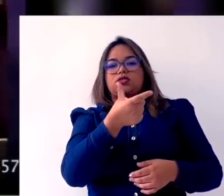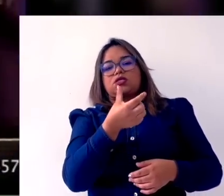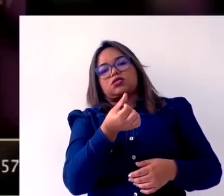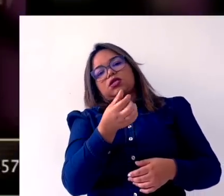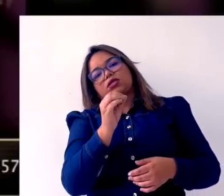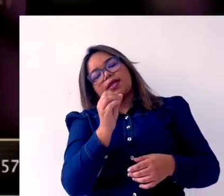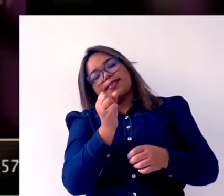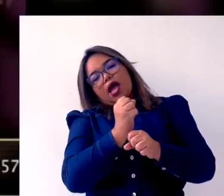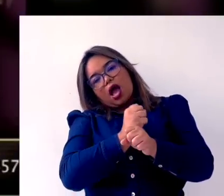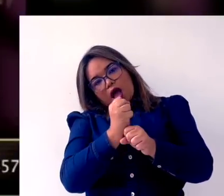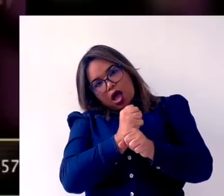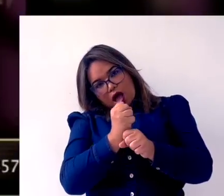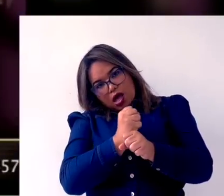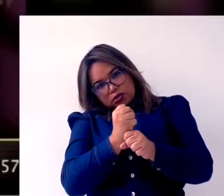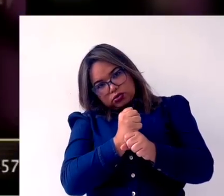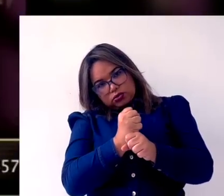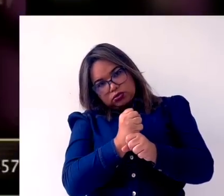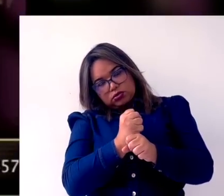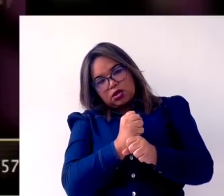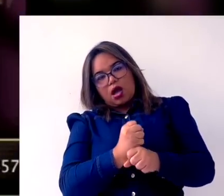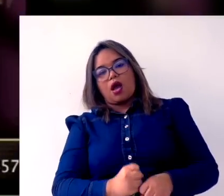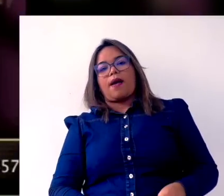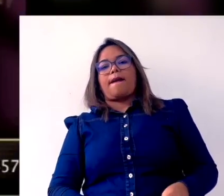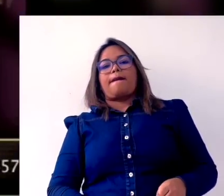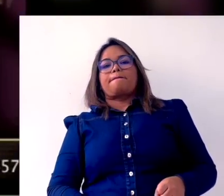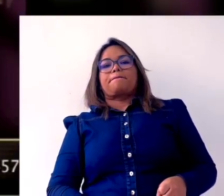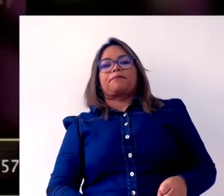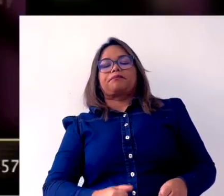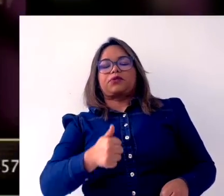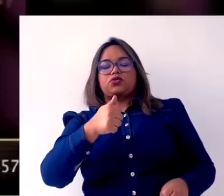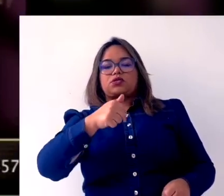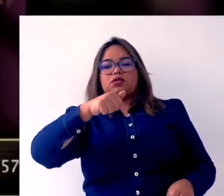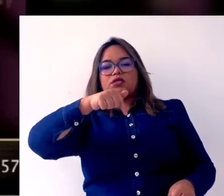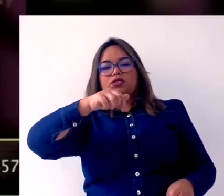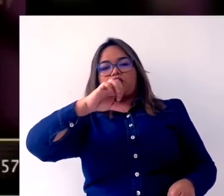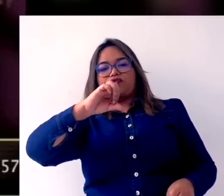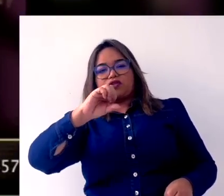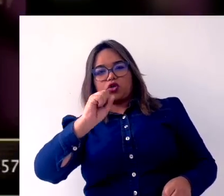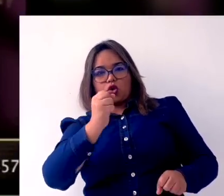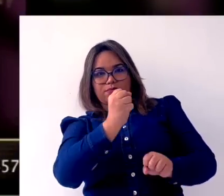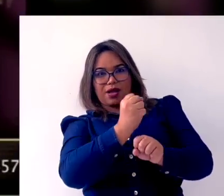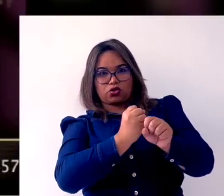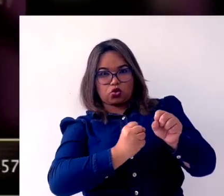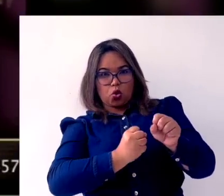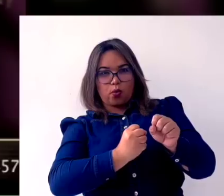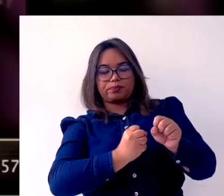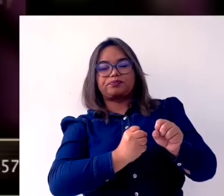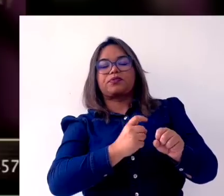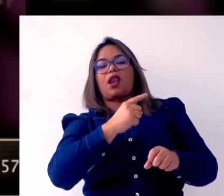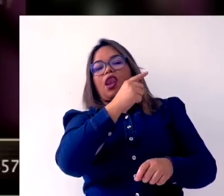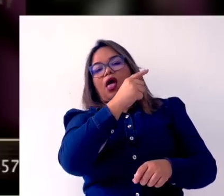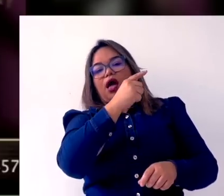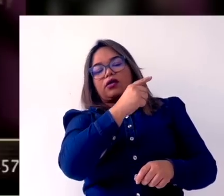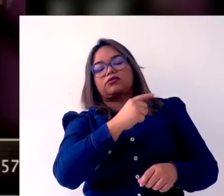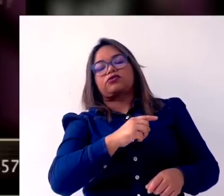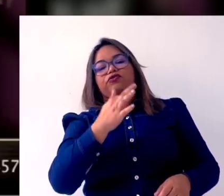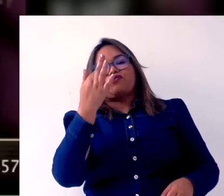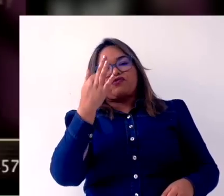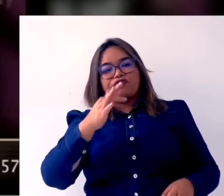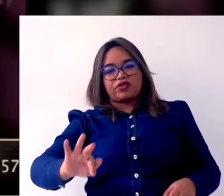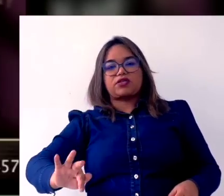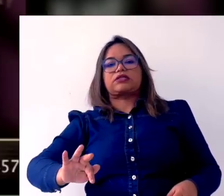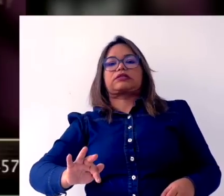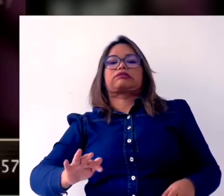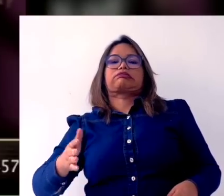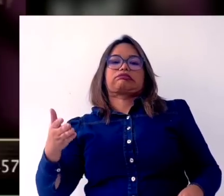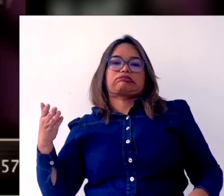1260 anos, o assassinato de um francês em Roma em 1798 deu aos franceses uma desculpa para entrar